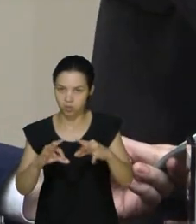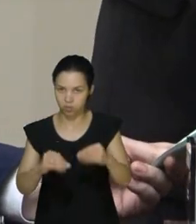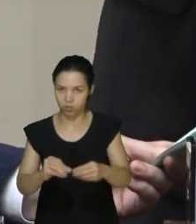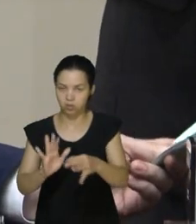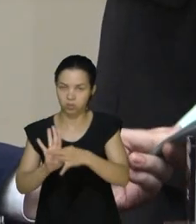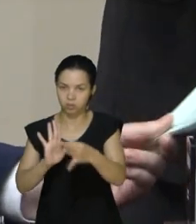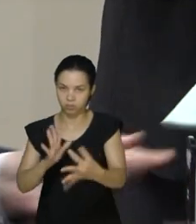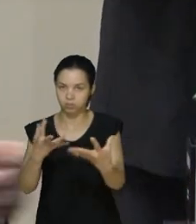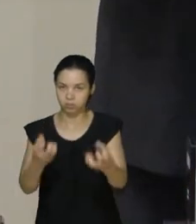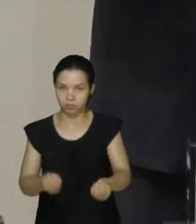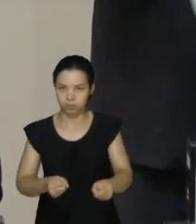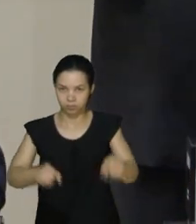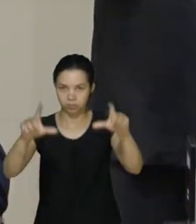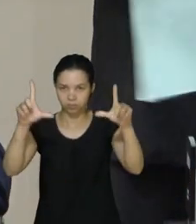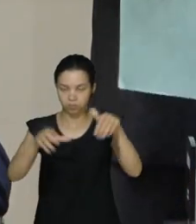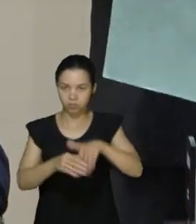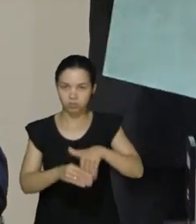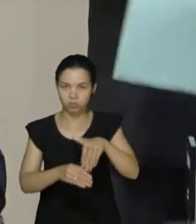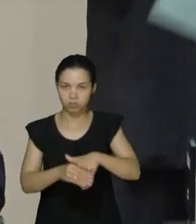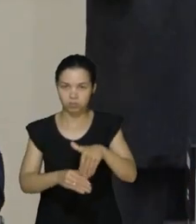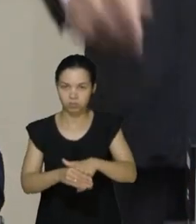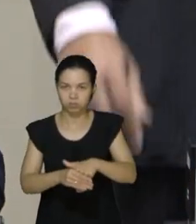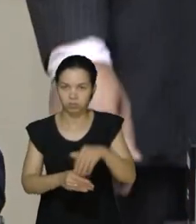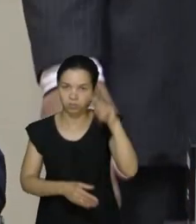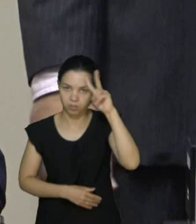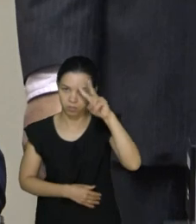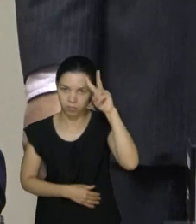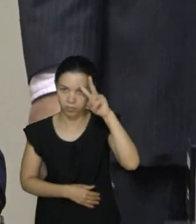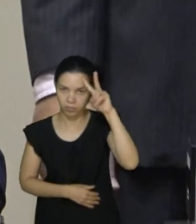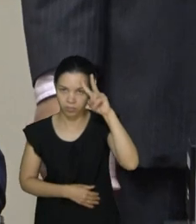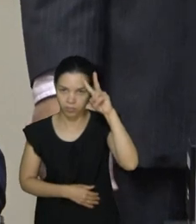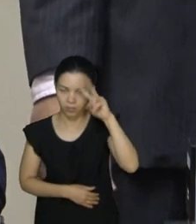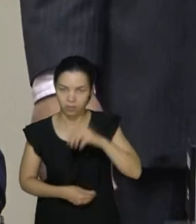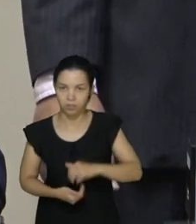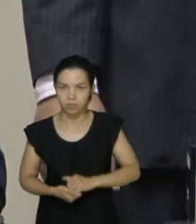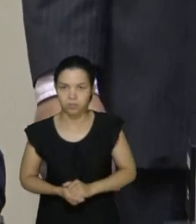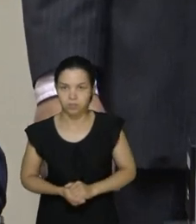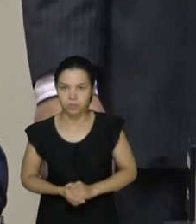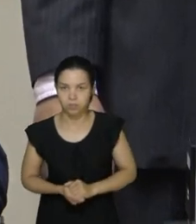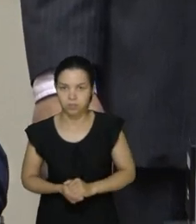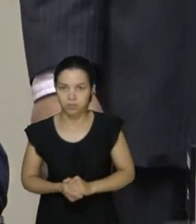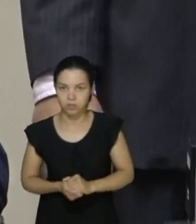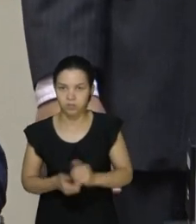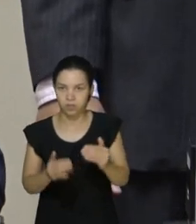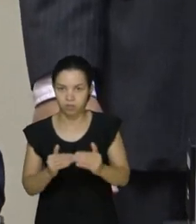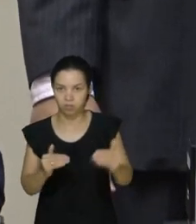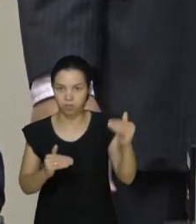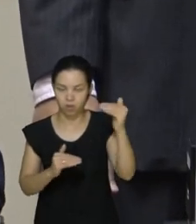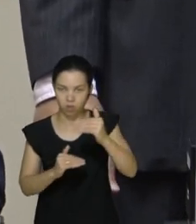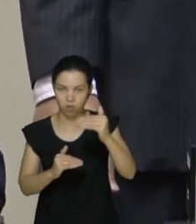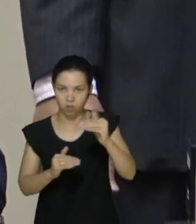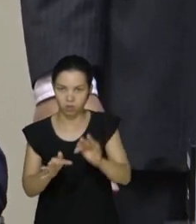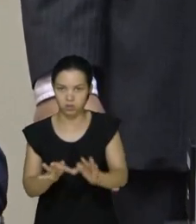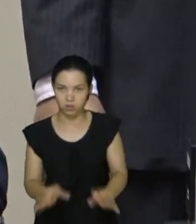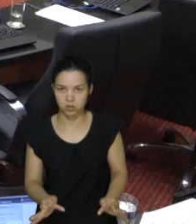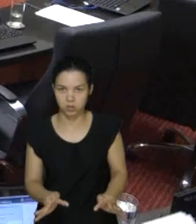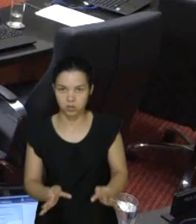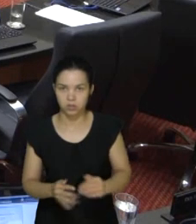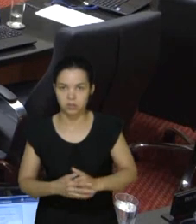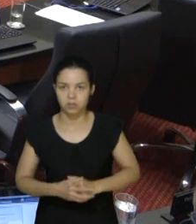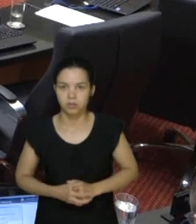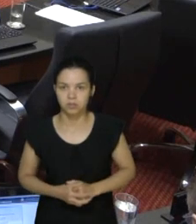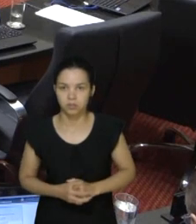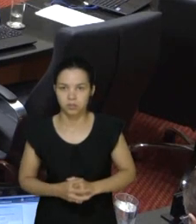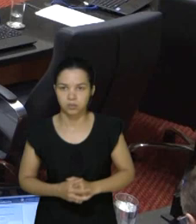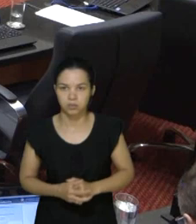aberto o painel para a votação dos deputados. Lembrando que é somente maioria simples esse projeto.